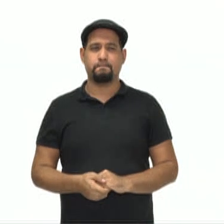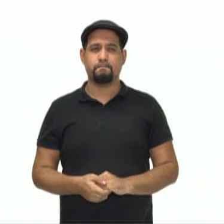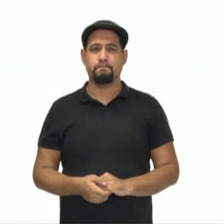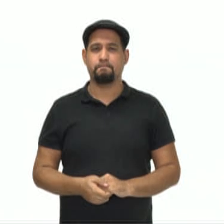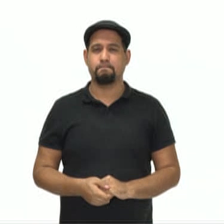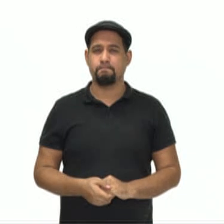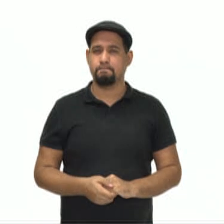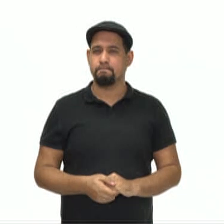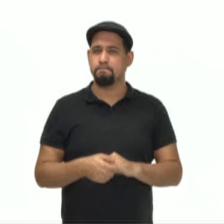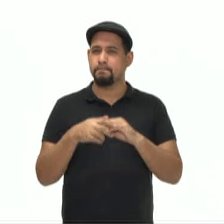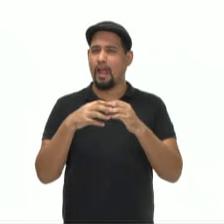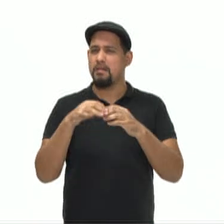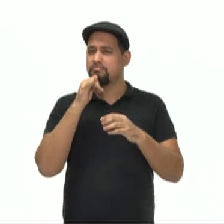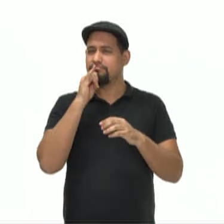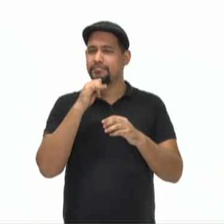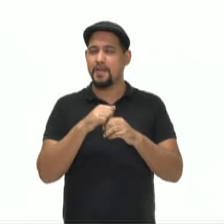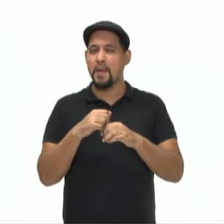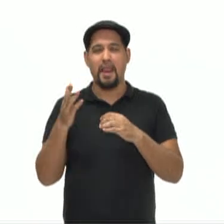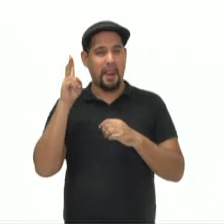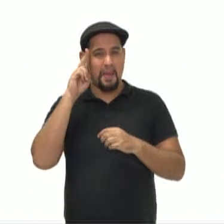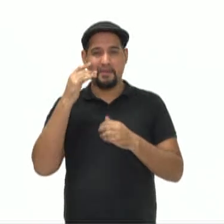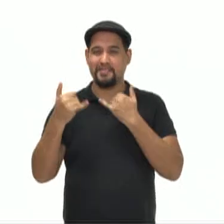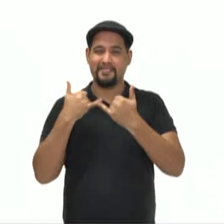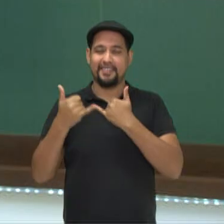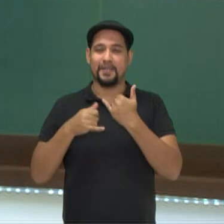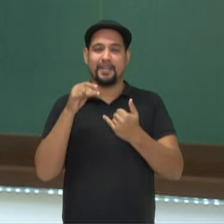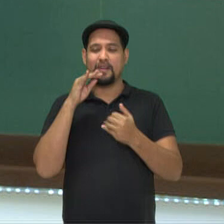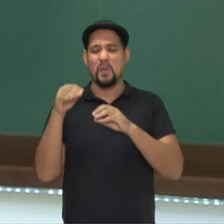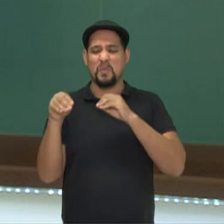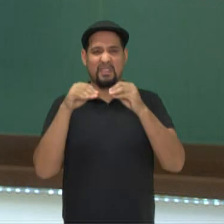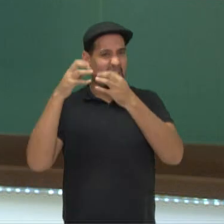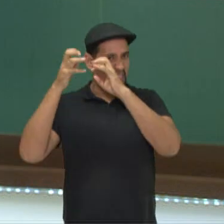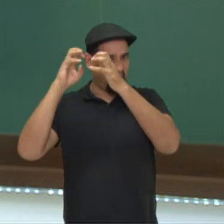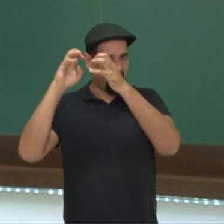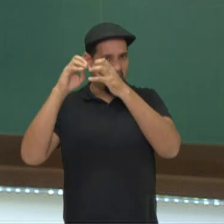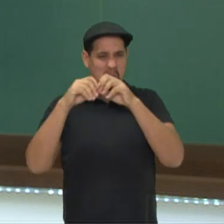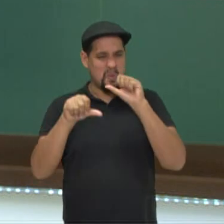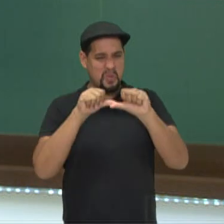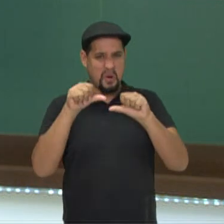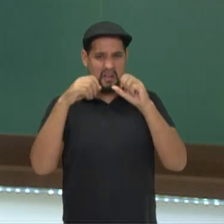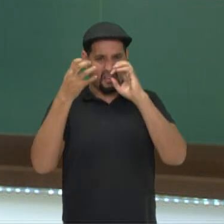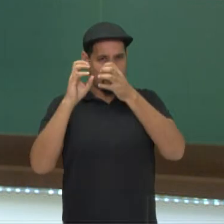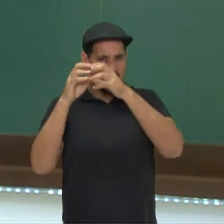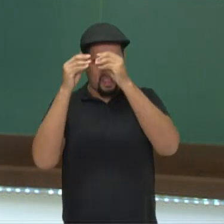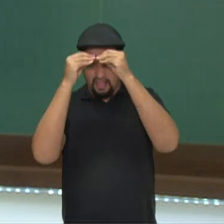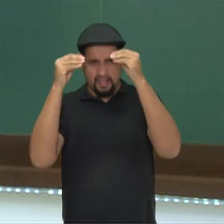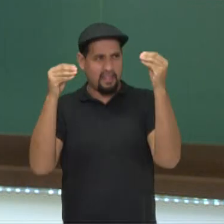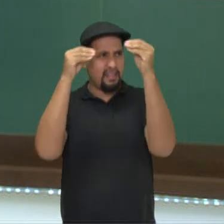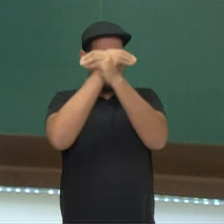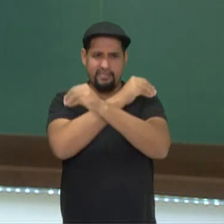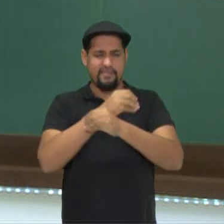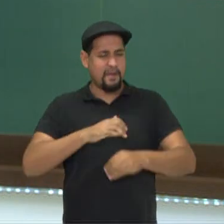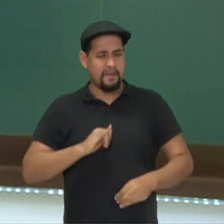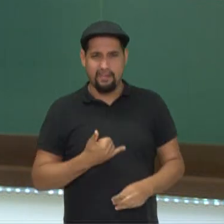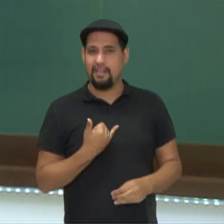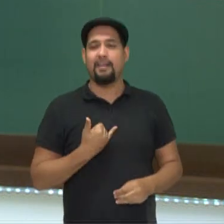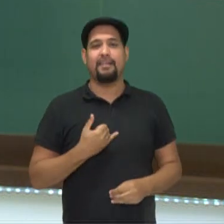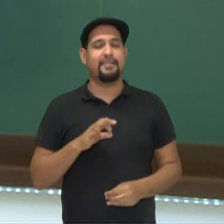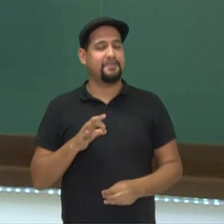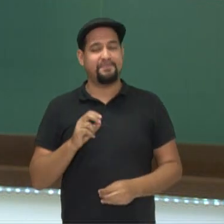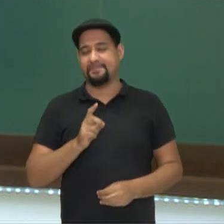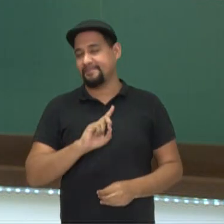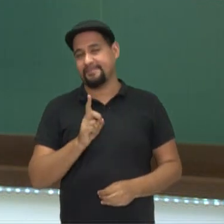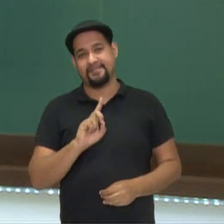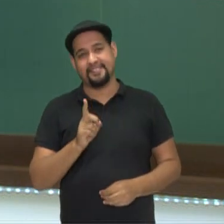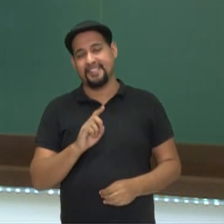Migração de cérebro, aquela que a gente até tirou sarro, né? Porque tirou o meu, coloca no dele coloca no meu, opa, vamos aproveitar a situação.